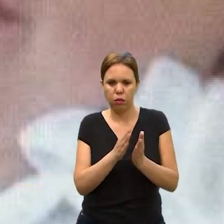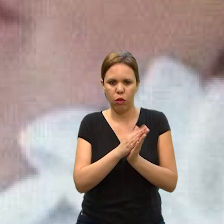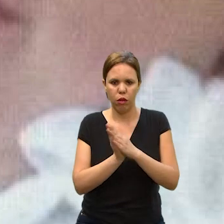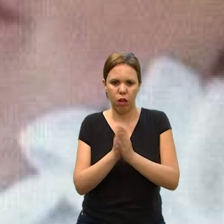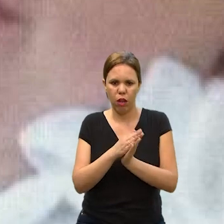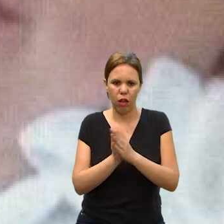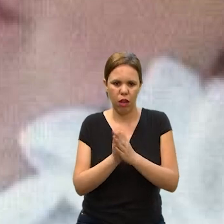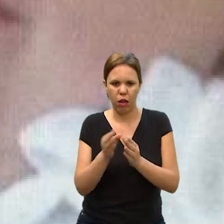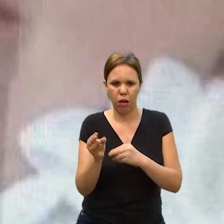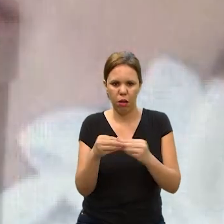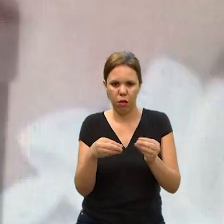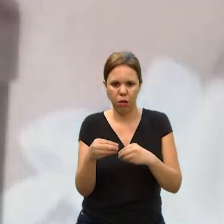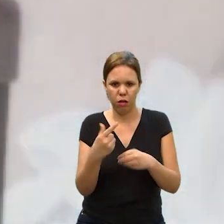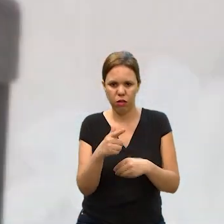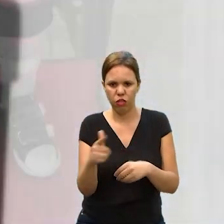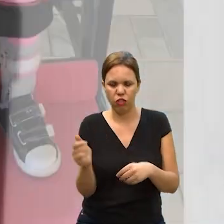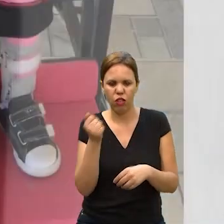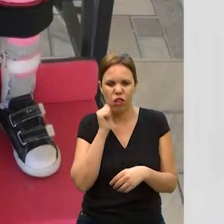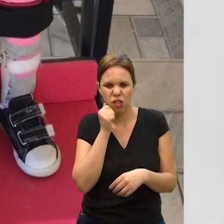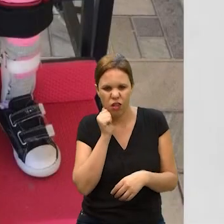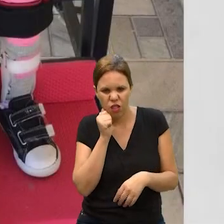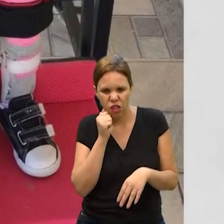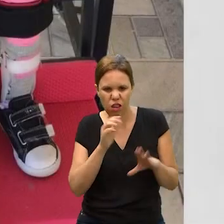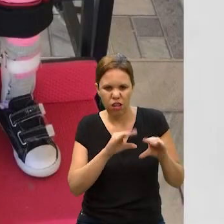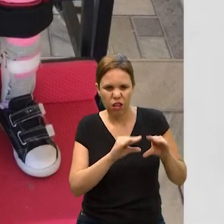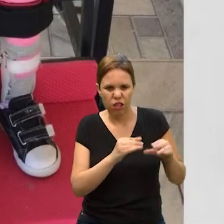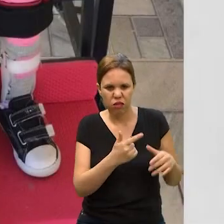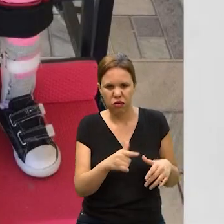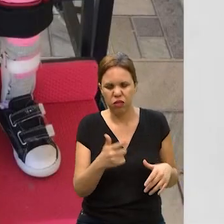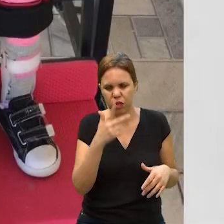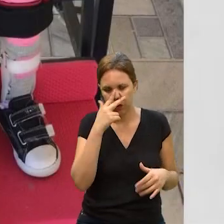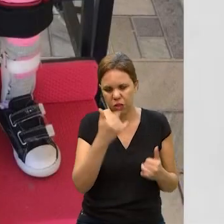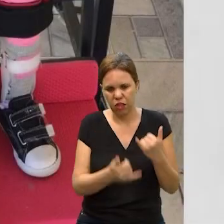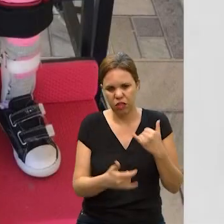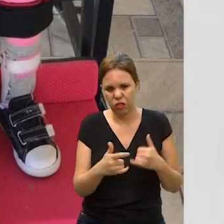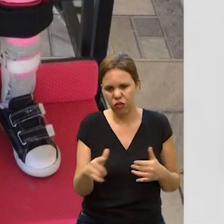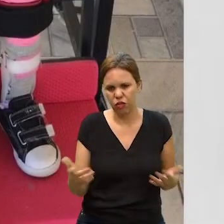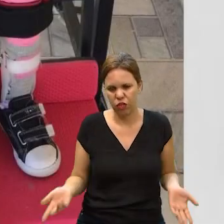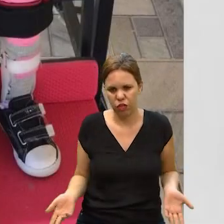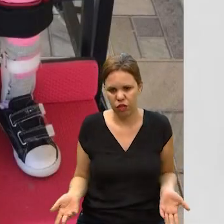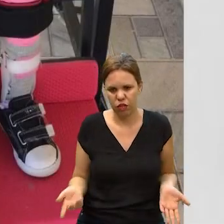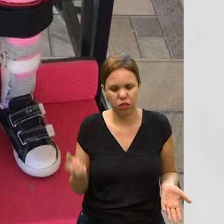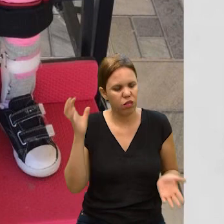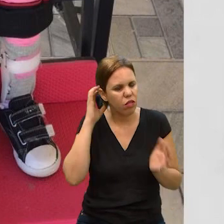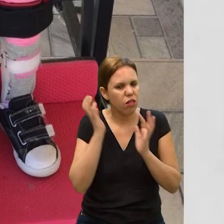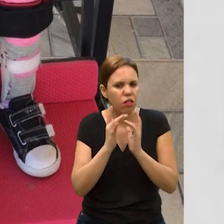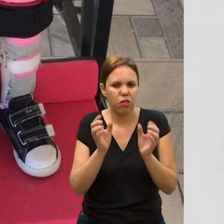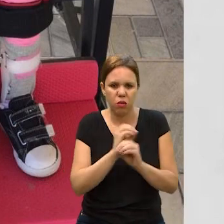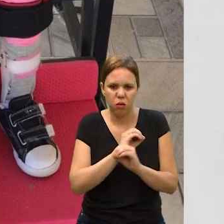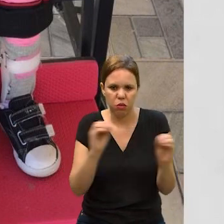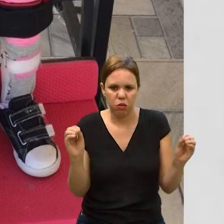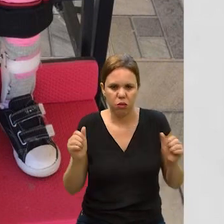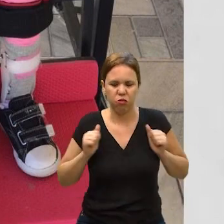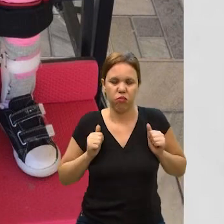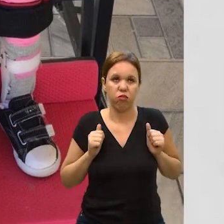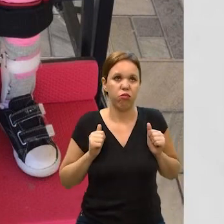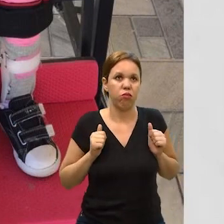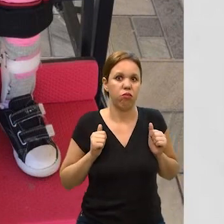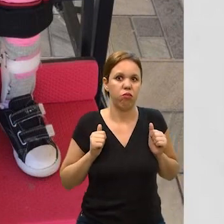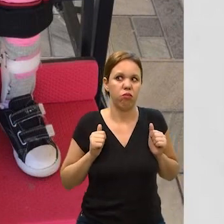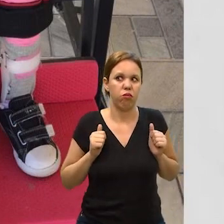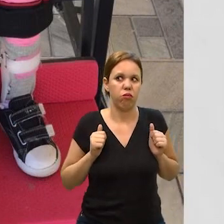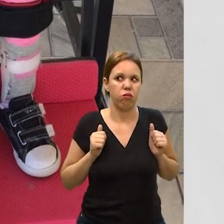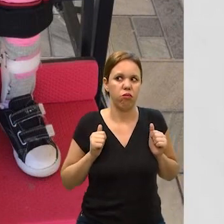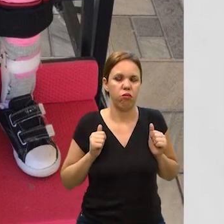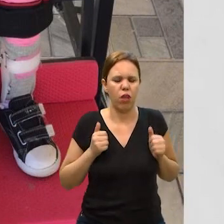boneca, Emília, mole, parecia que ela não tinha ossos, que ela não tinha músculo, que ela não tinha cérebro, parecia que não tinha nada.